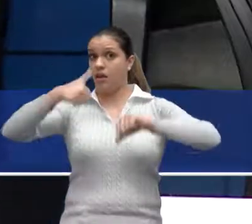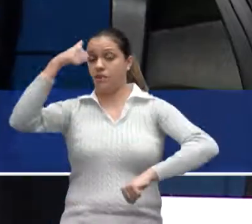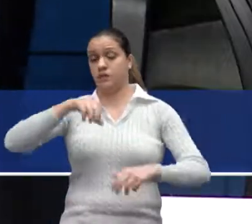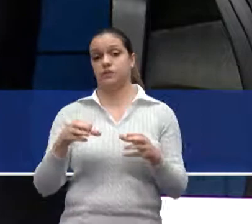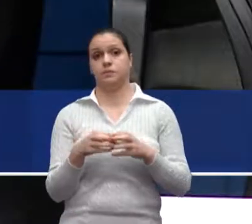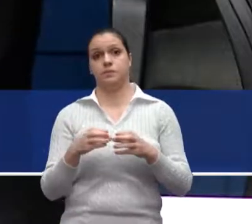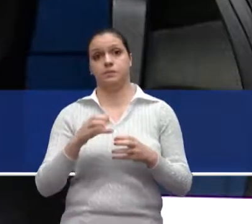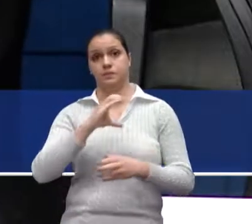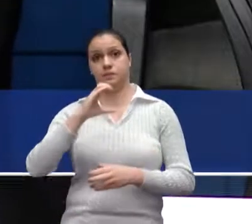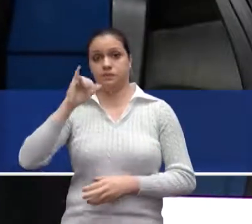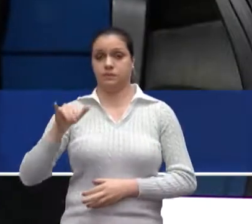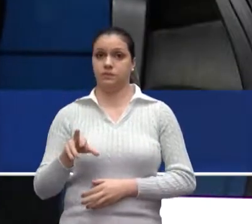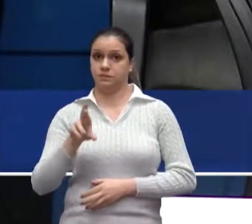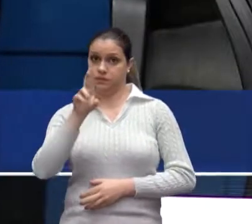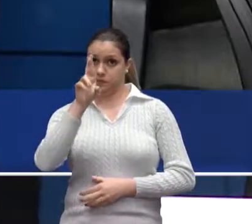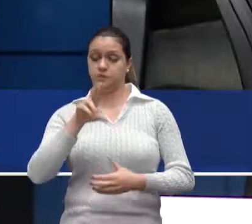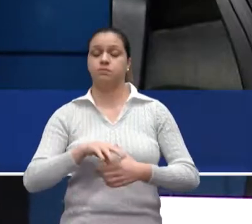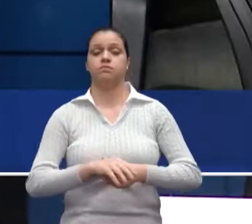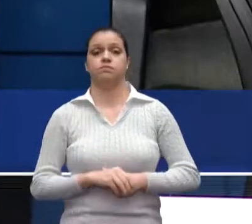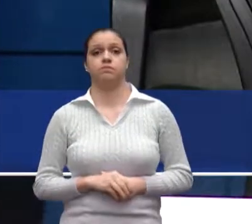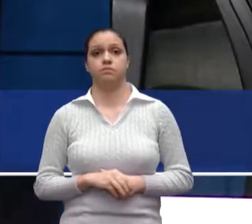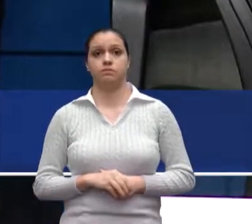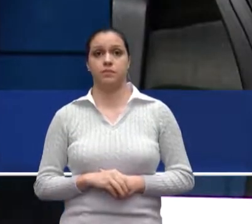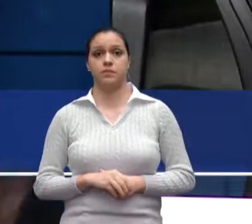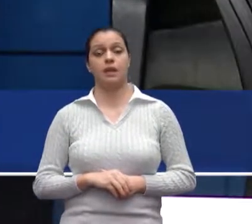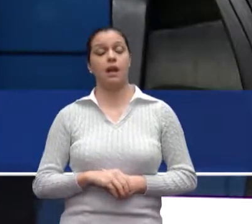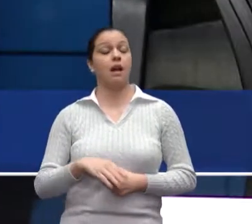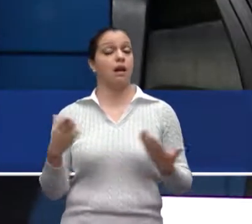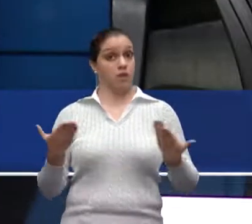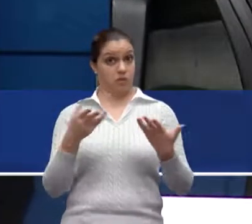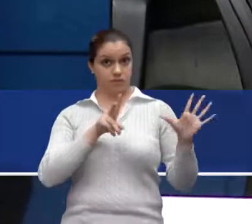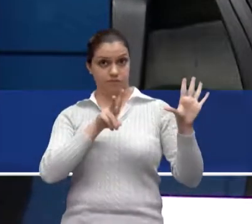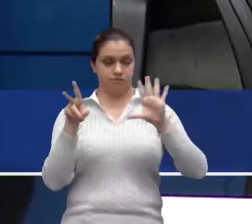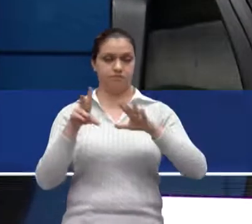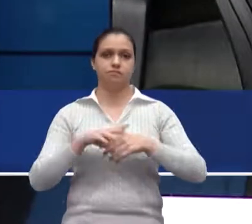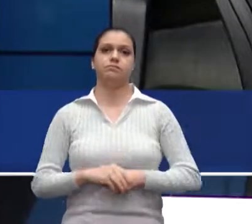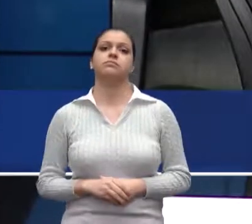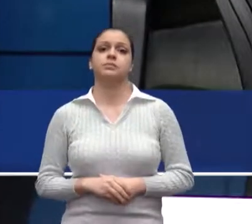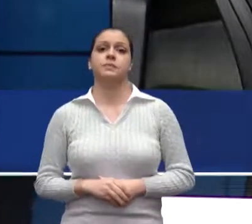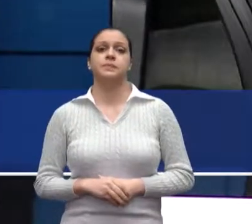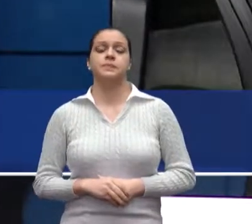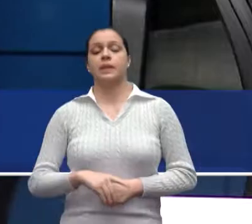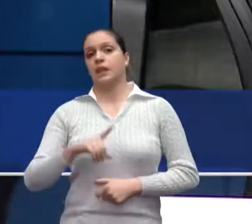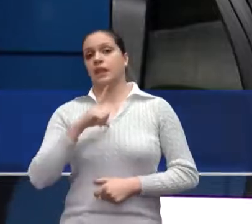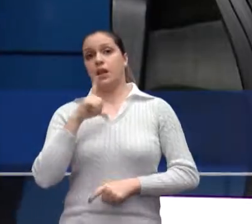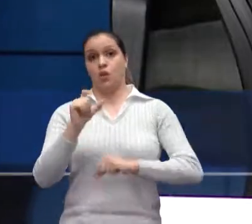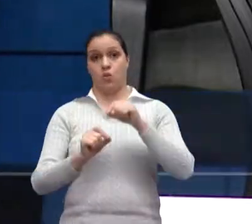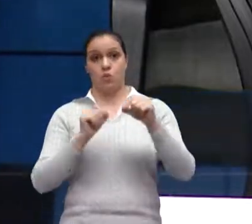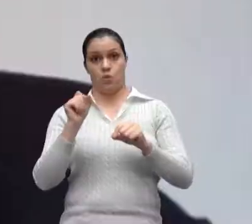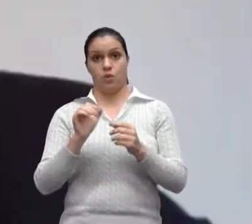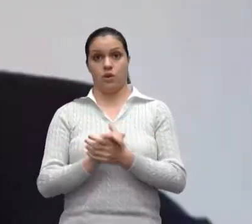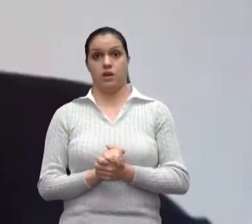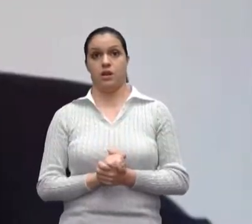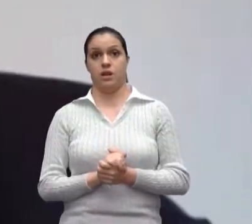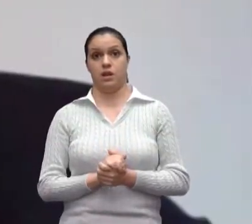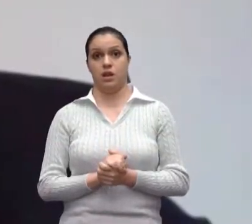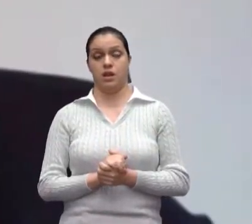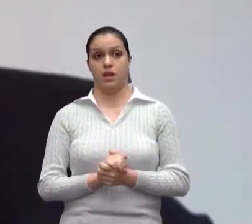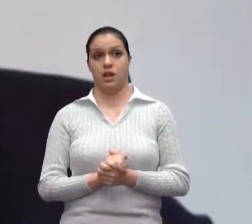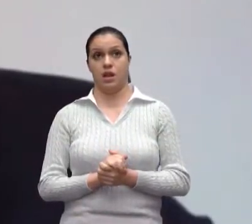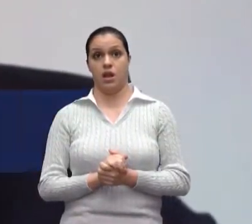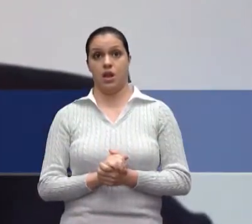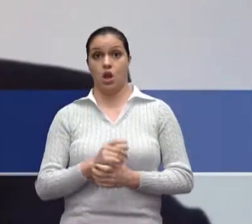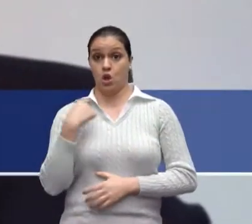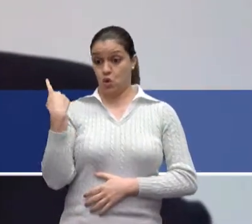proposta, que deve ser analisada pela Comissão de Constituição, Justiça e Redação nessa semana.